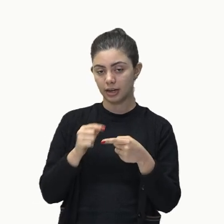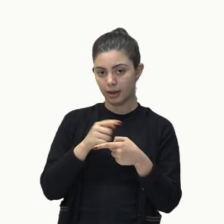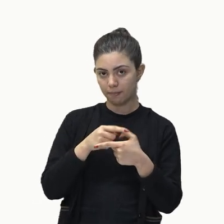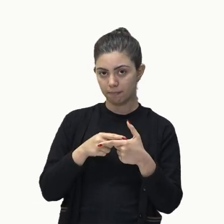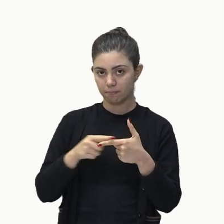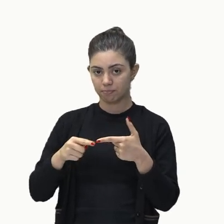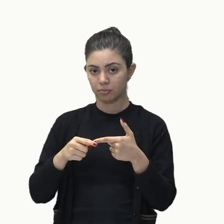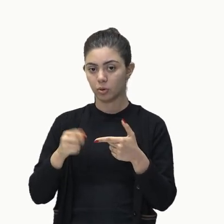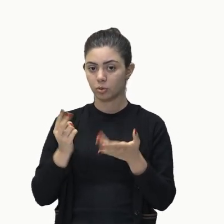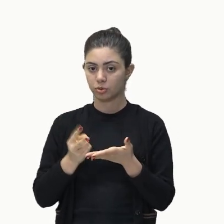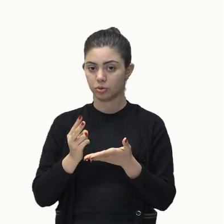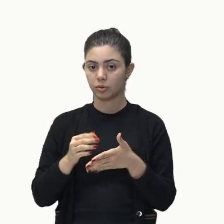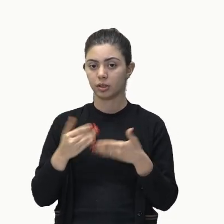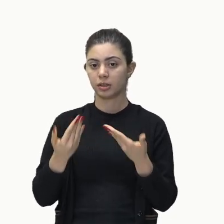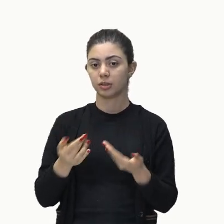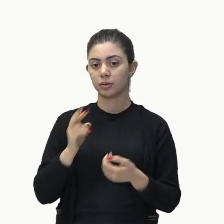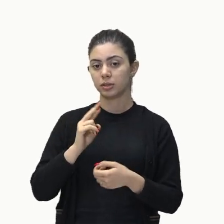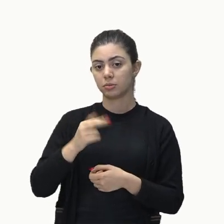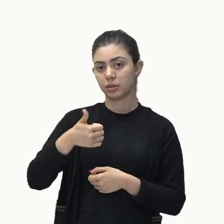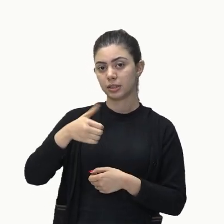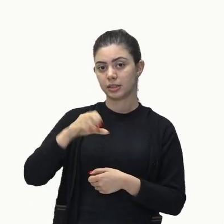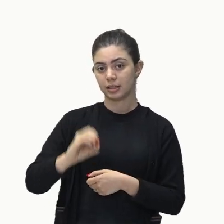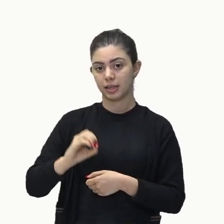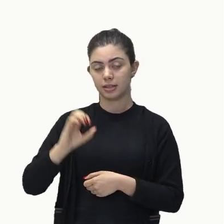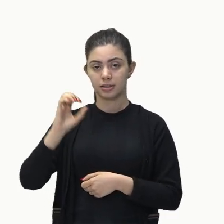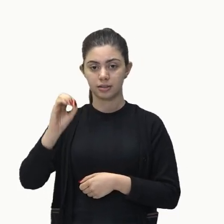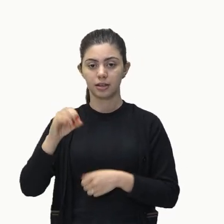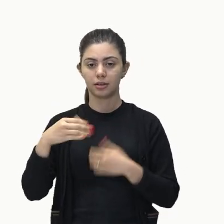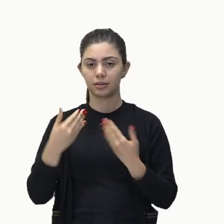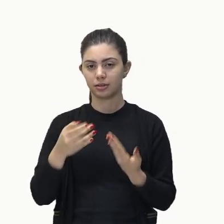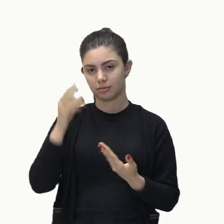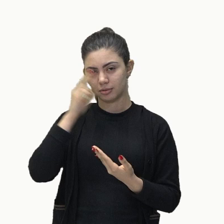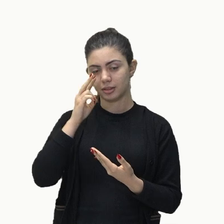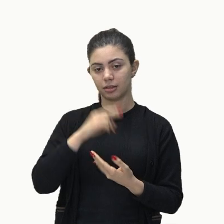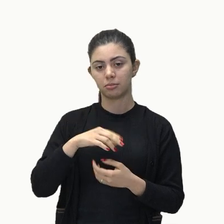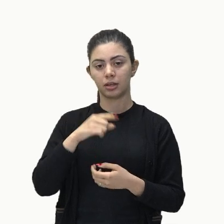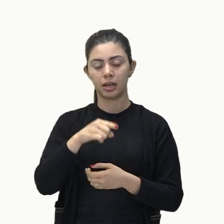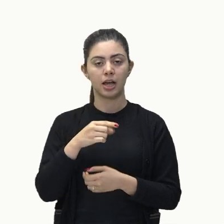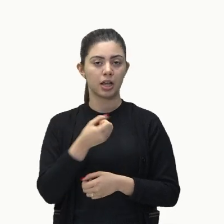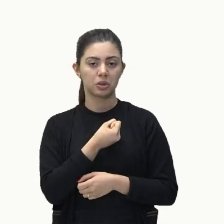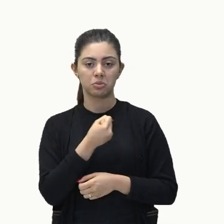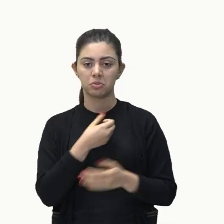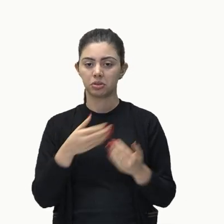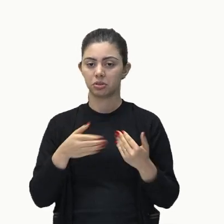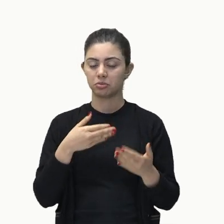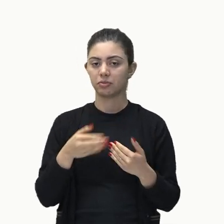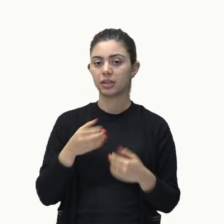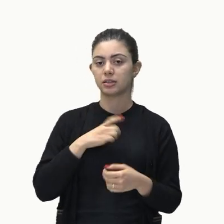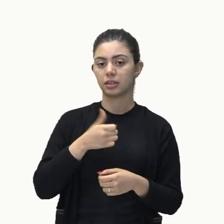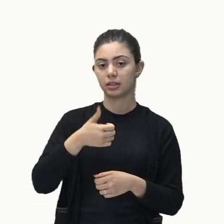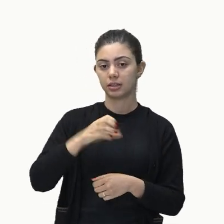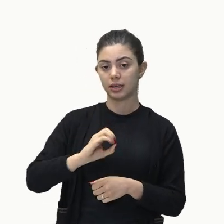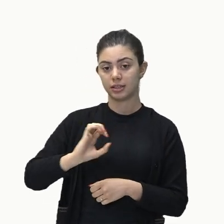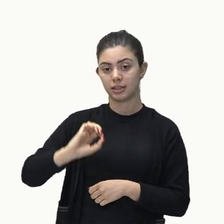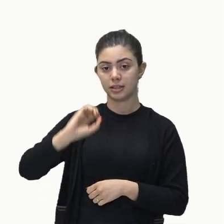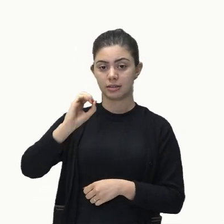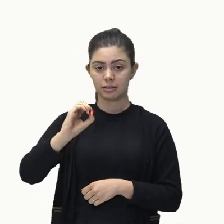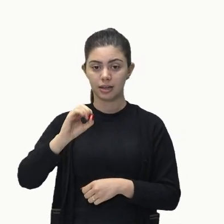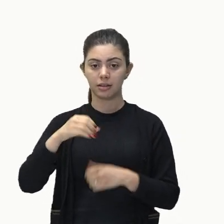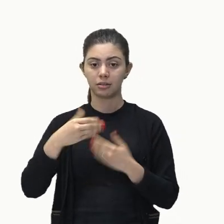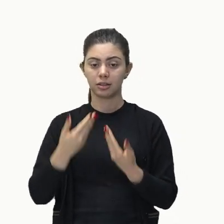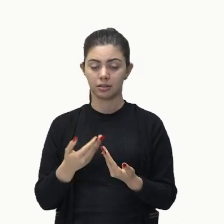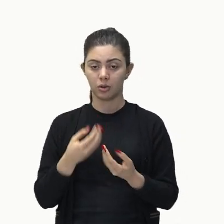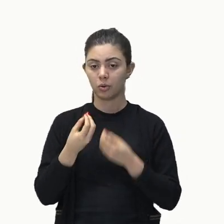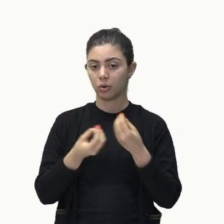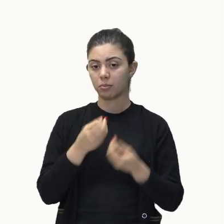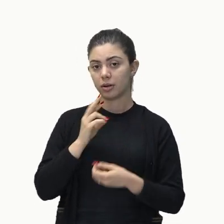o resultado é 10 elevado a 0. Todo número elevado a 0 é igual a 1. Então, quando eu multiplico 10 a quarta por 10 a menos 4,